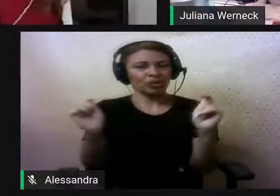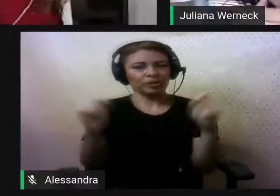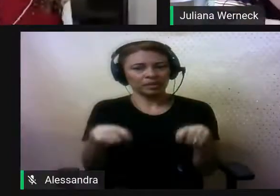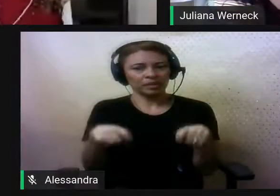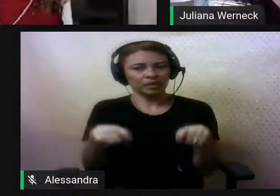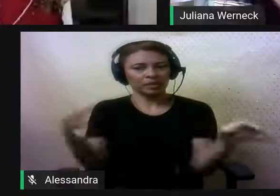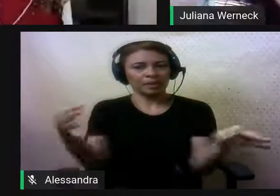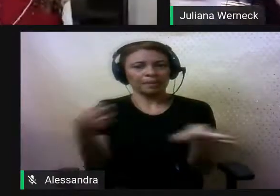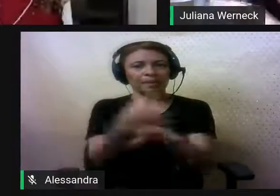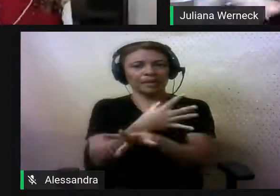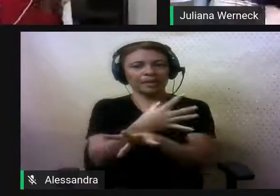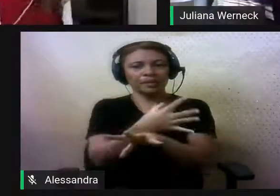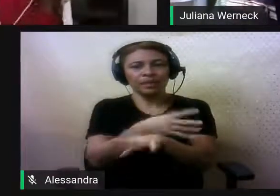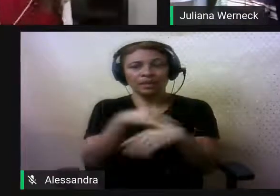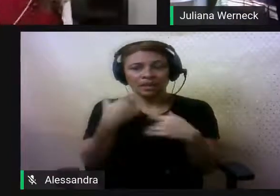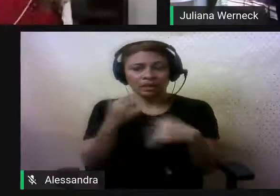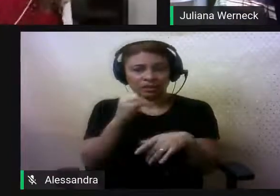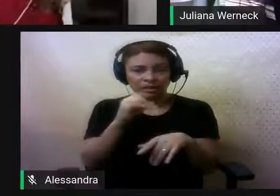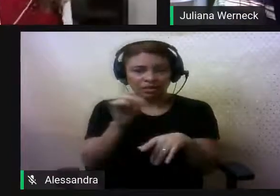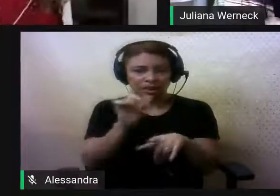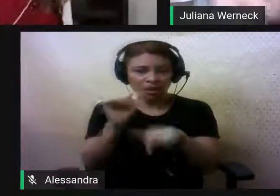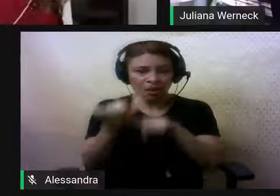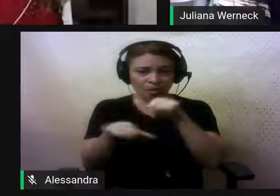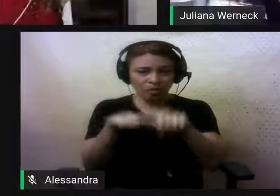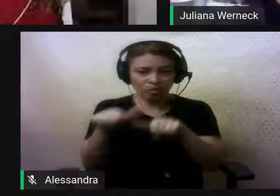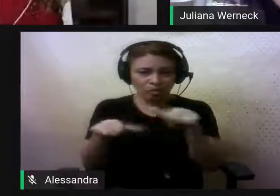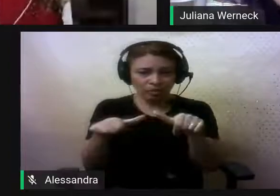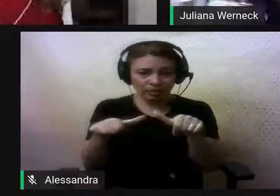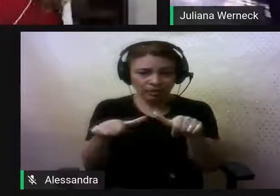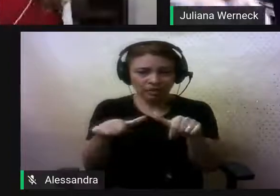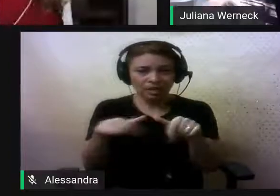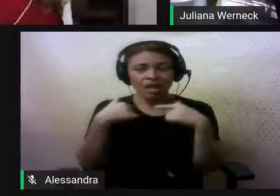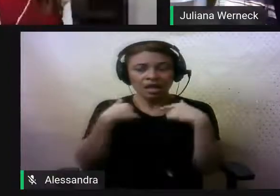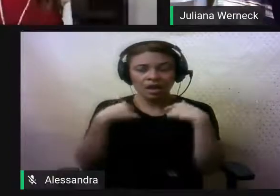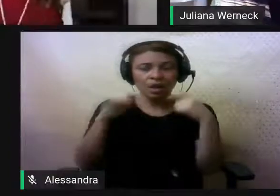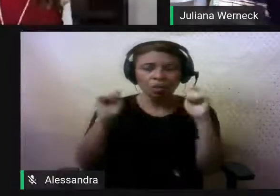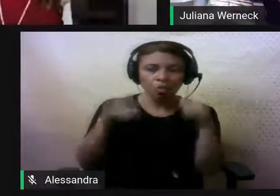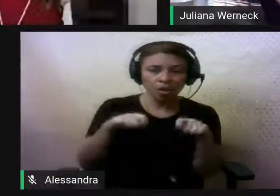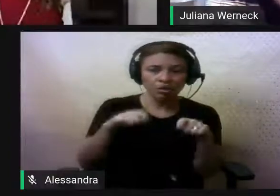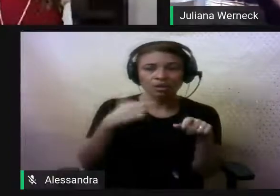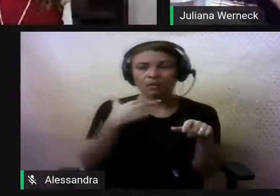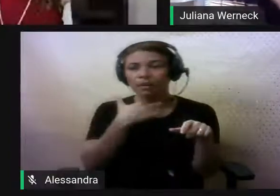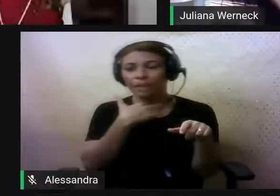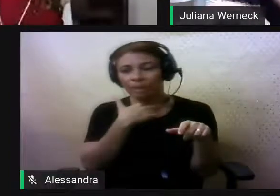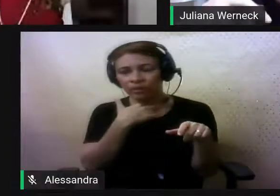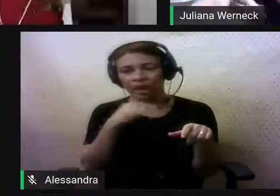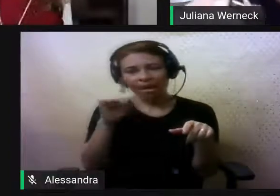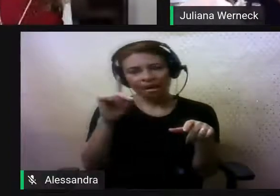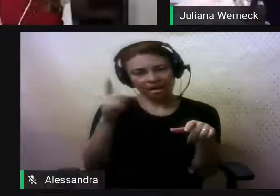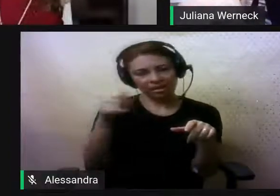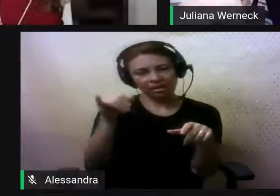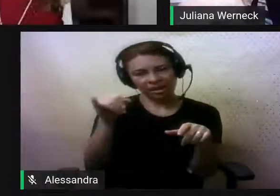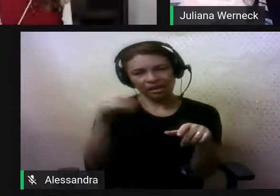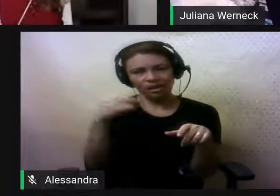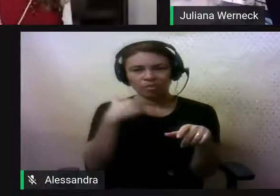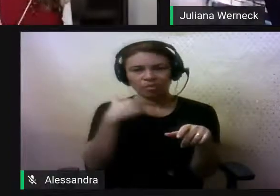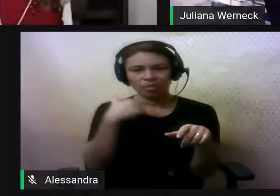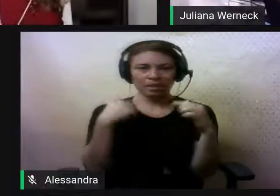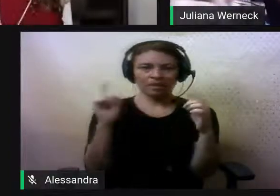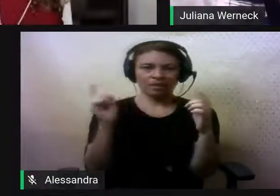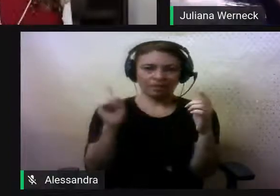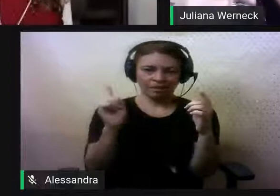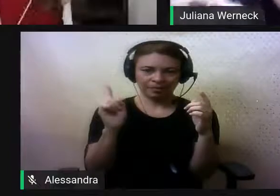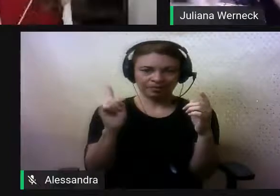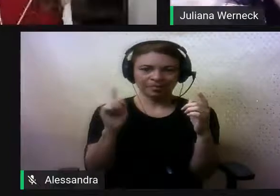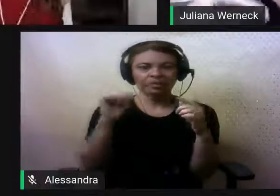pleno, né? Então, se você não muda essa crença anterior de que eu posso ou não posso, isso a Dani pode, mas não eu.